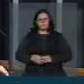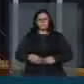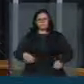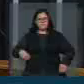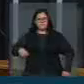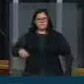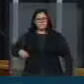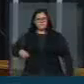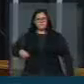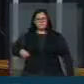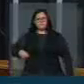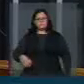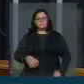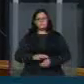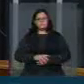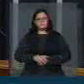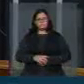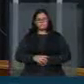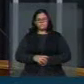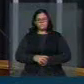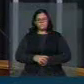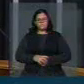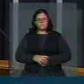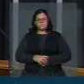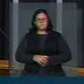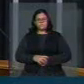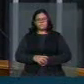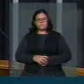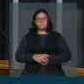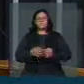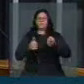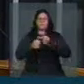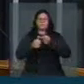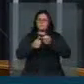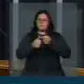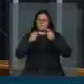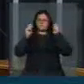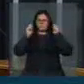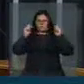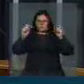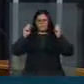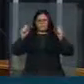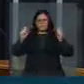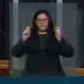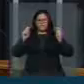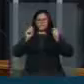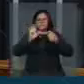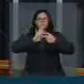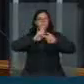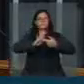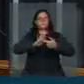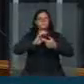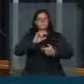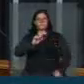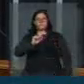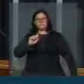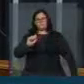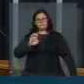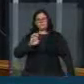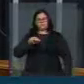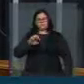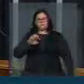Primeiro, isso é um movimento, nitidamente, da classe média brasileira.